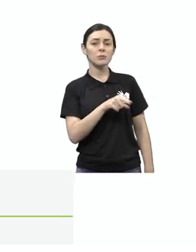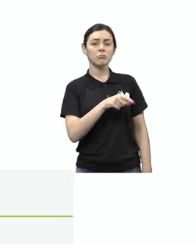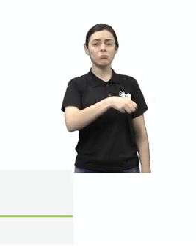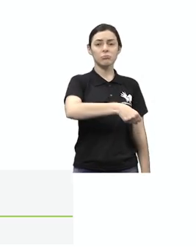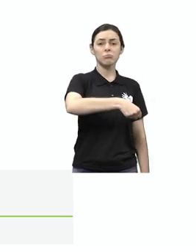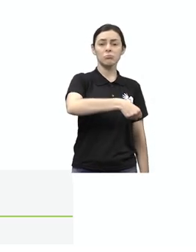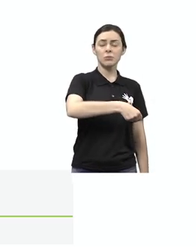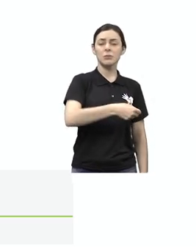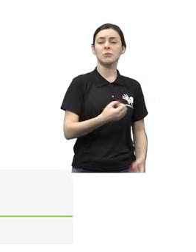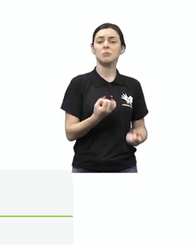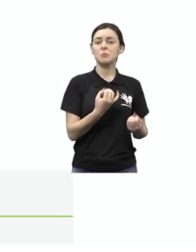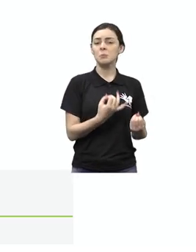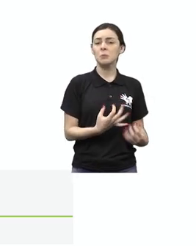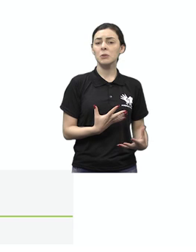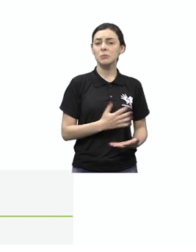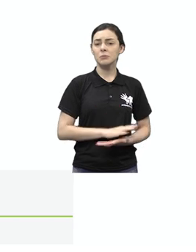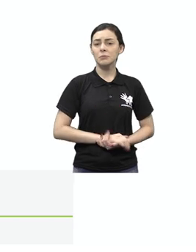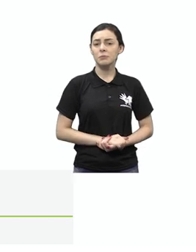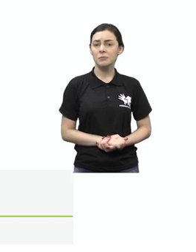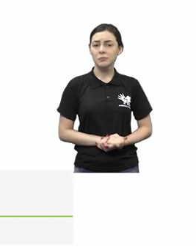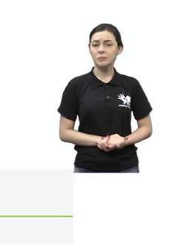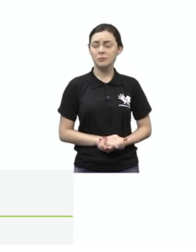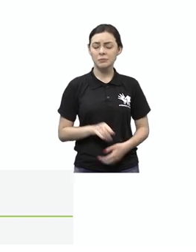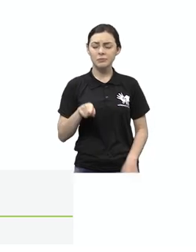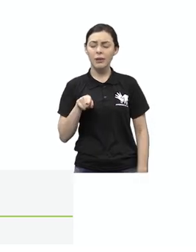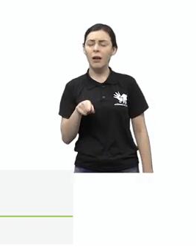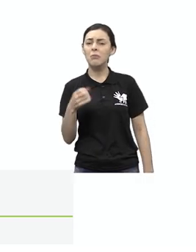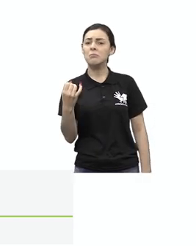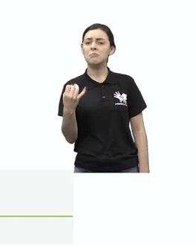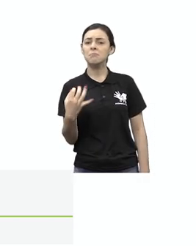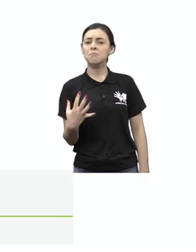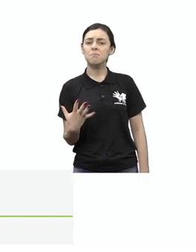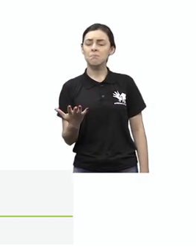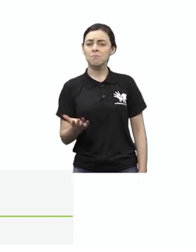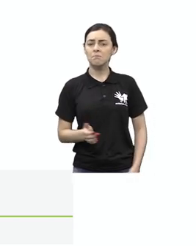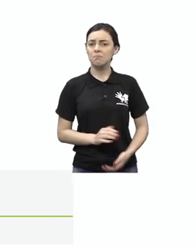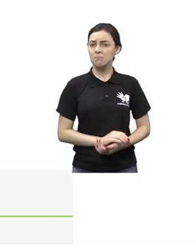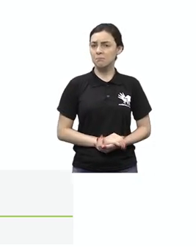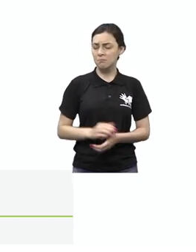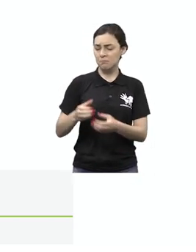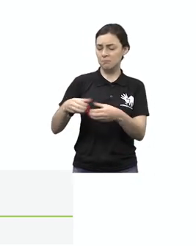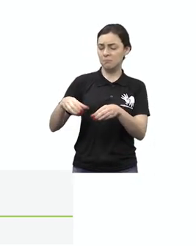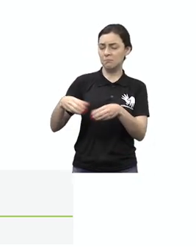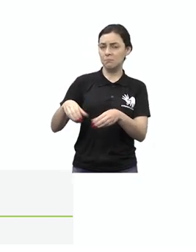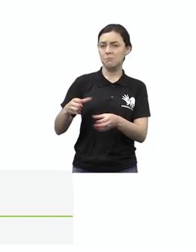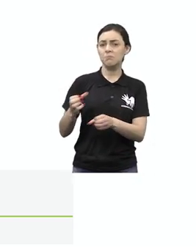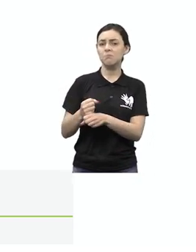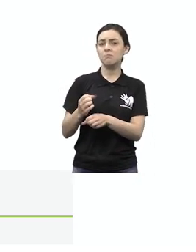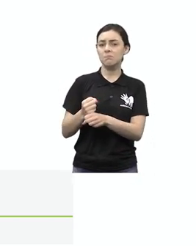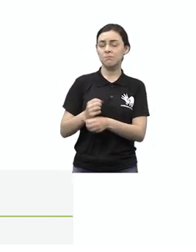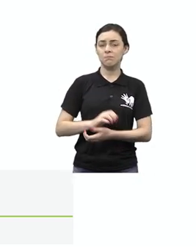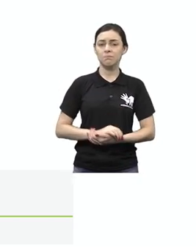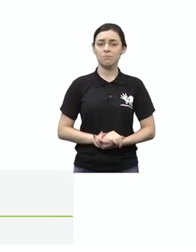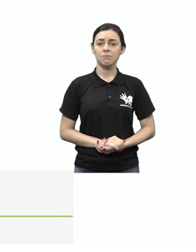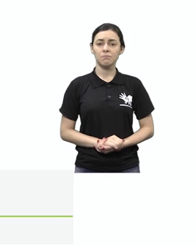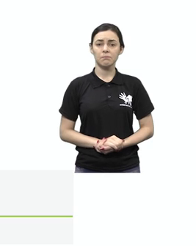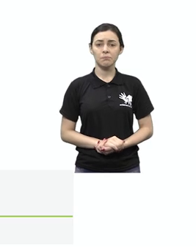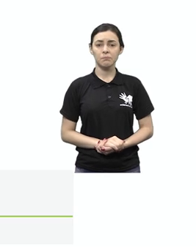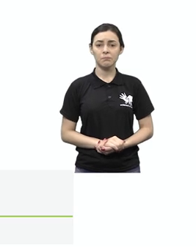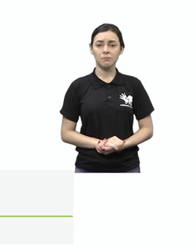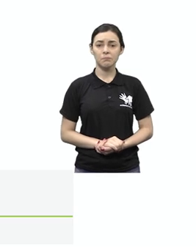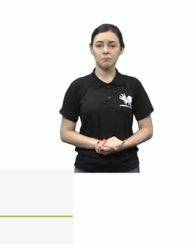lá, na primeira cesta, quantos ovos tem? E na segunda, quantos ovos